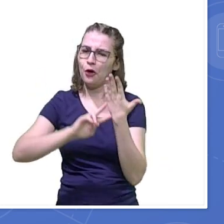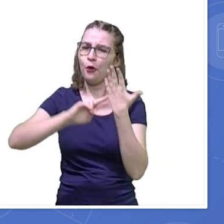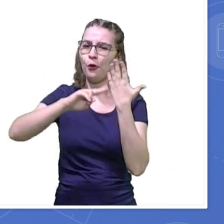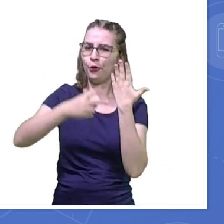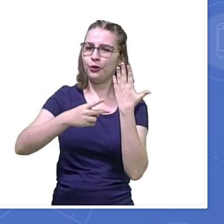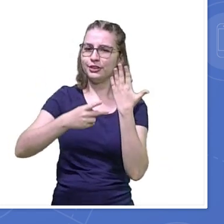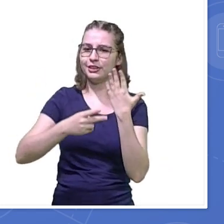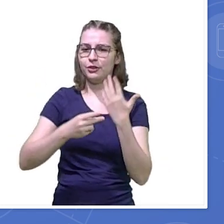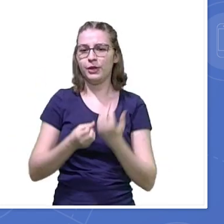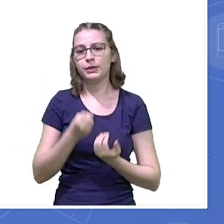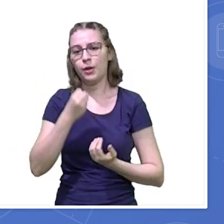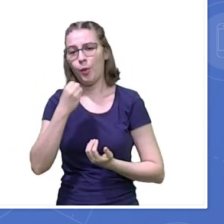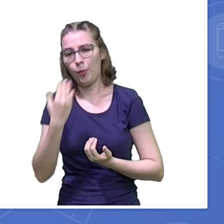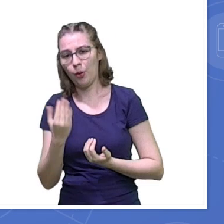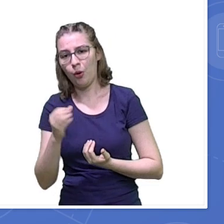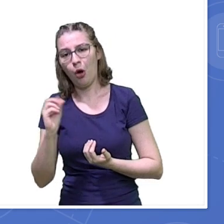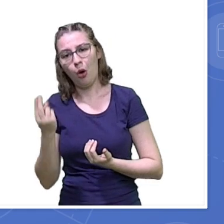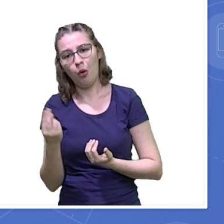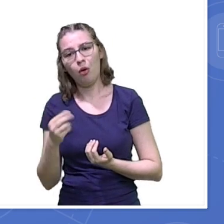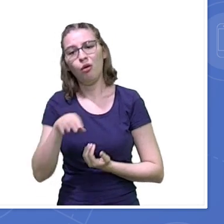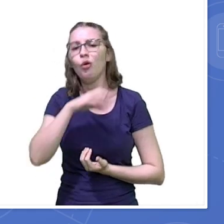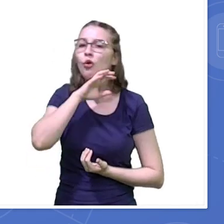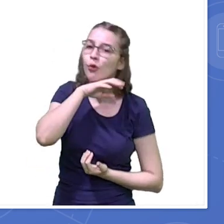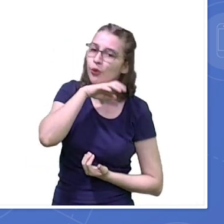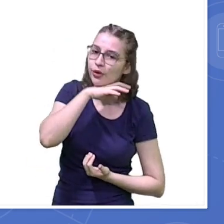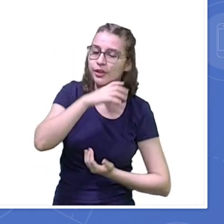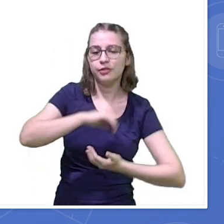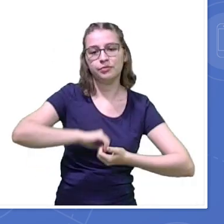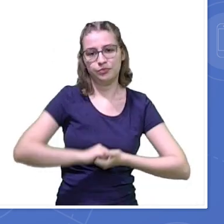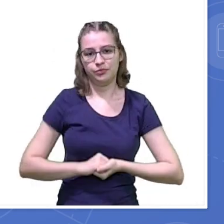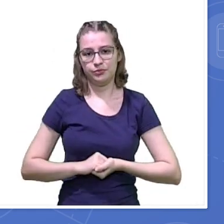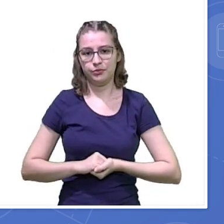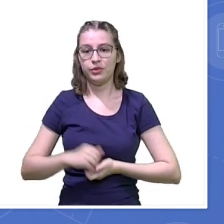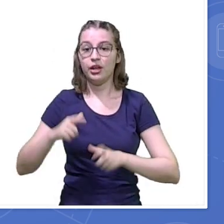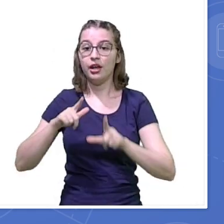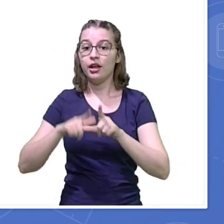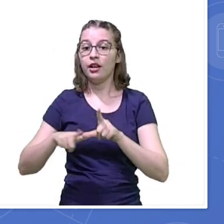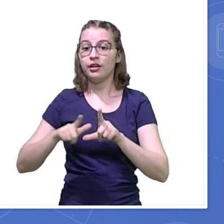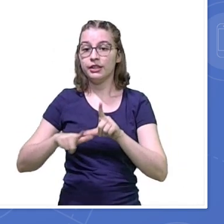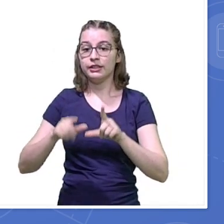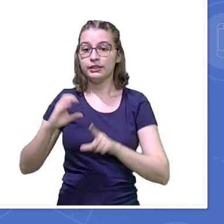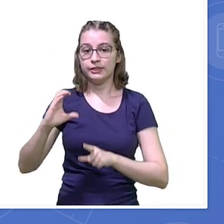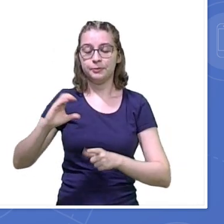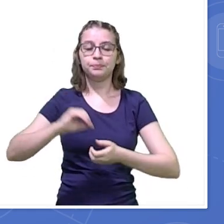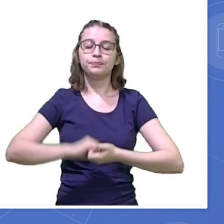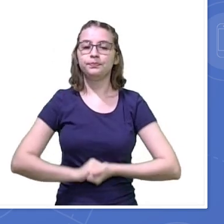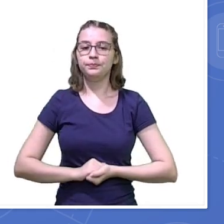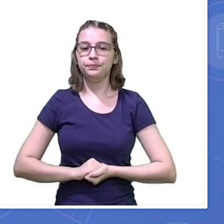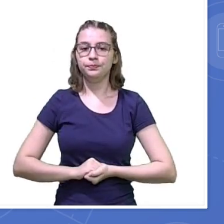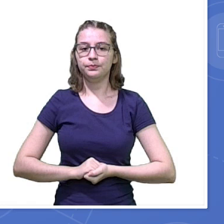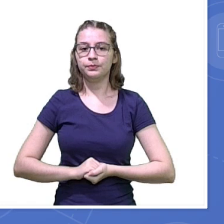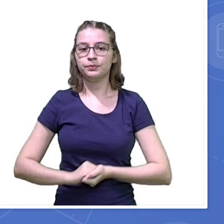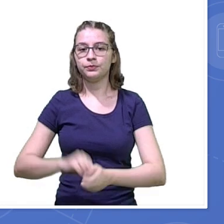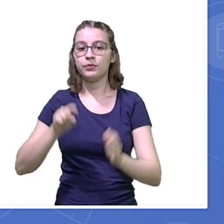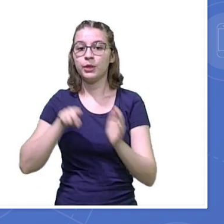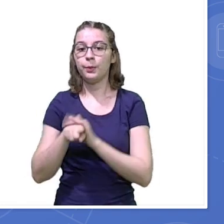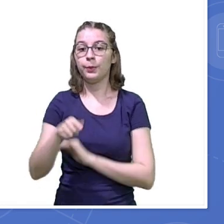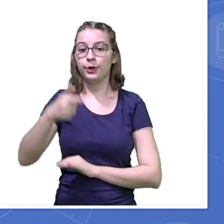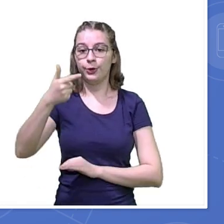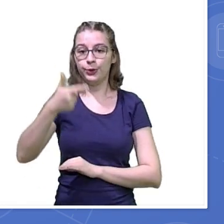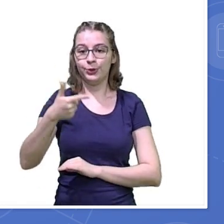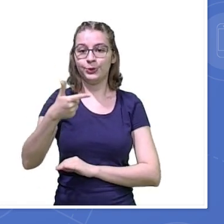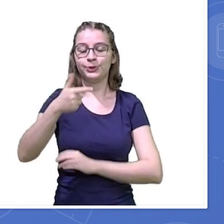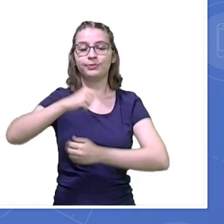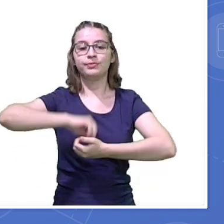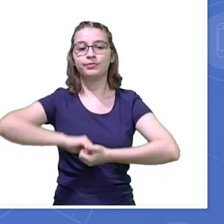também. Ok, pessoal? Então, isso aí, a resposta é a letra C. Vamos para a segunda questão do nosso Praticando.